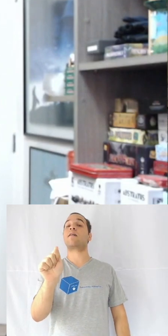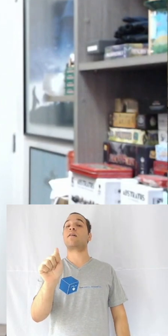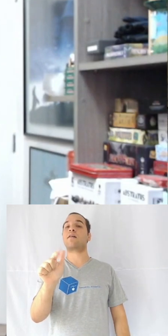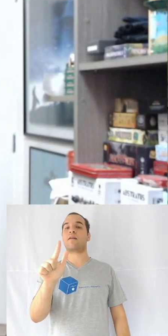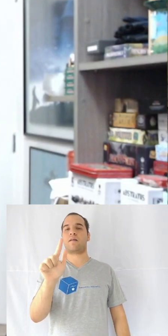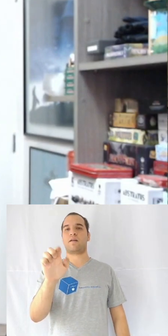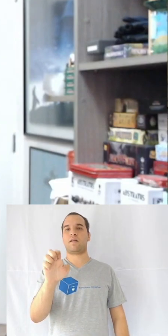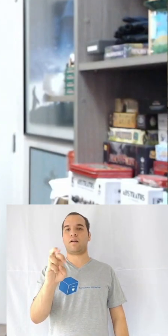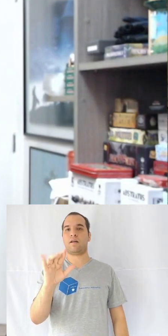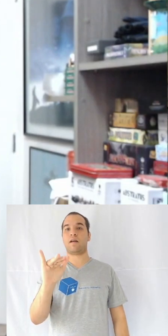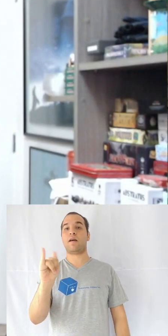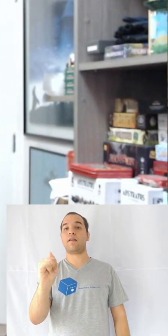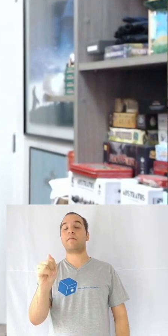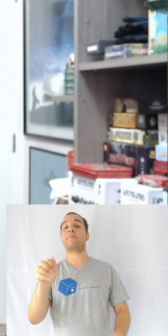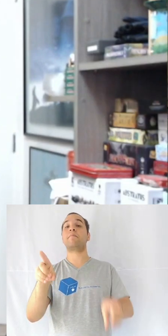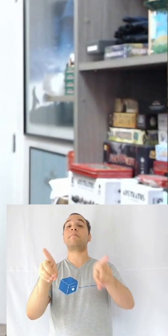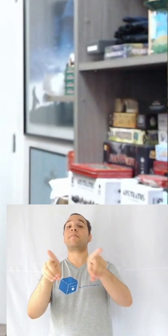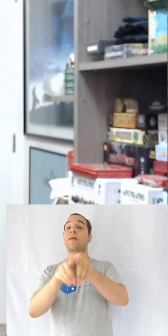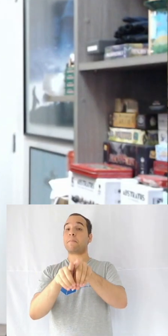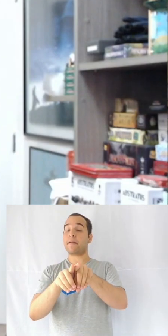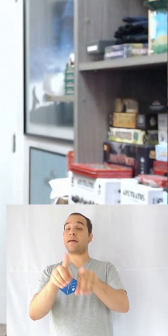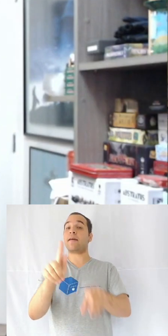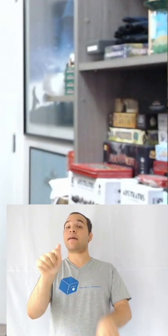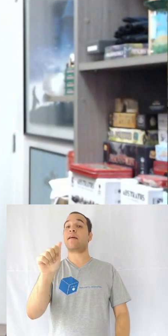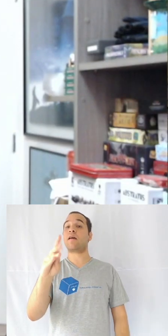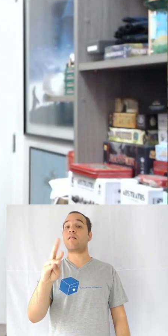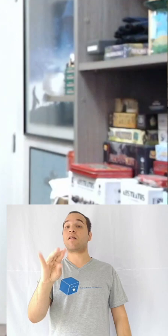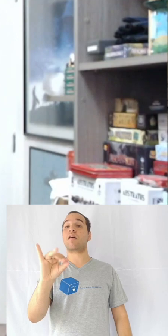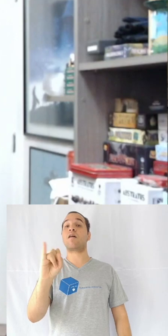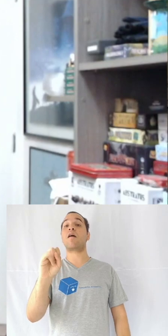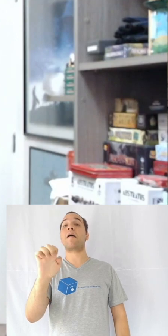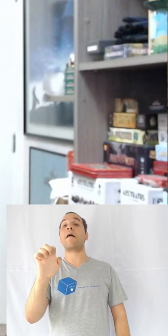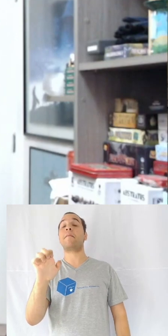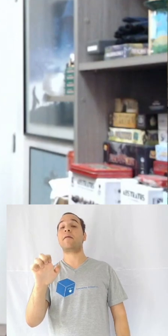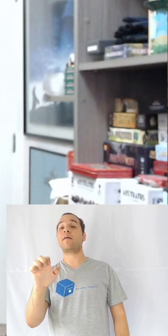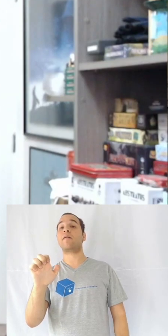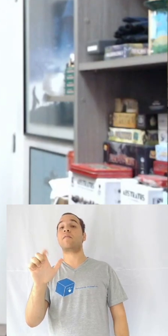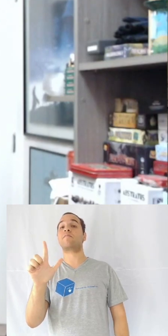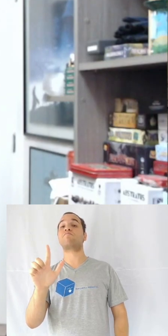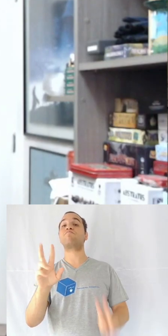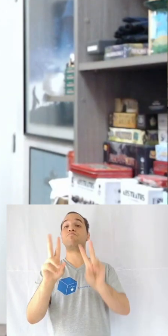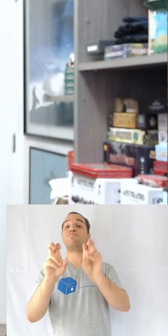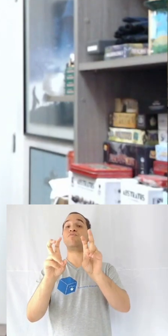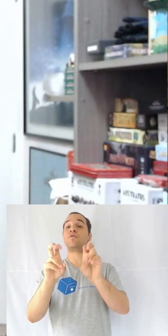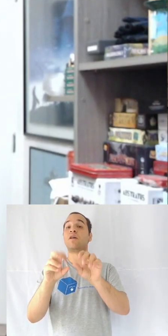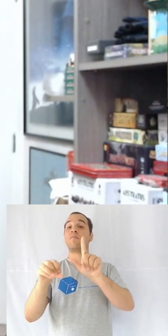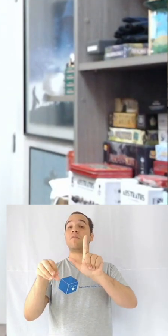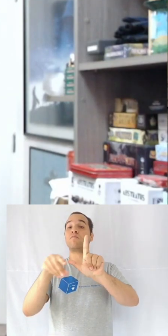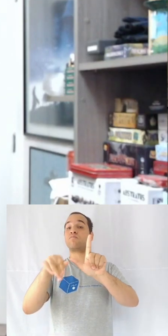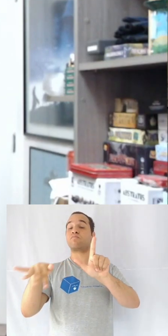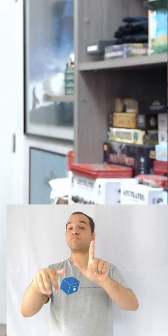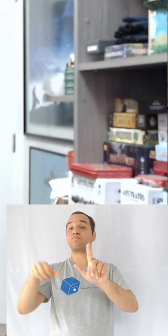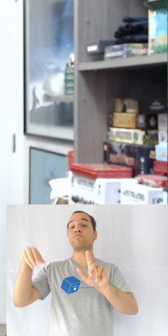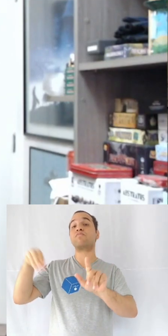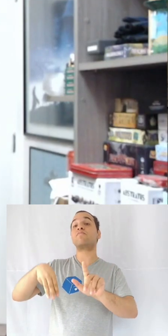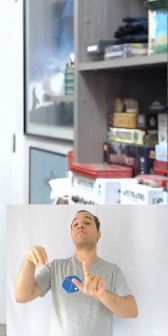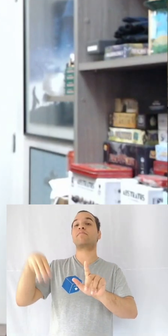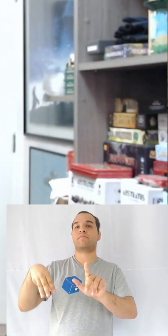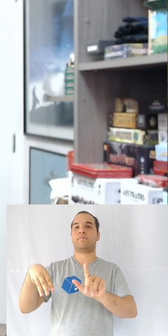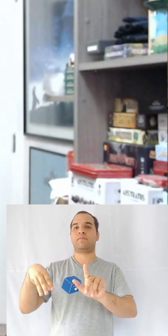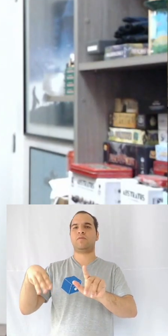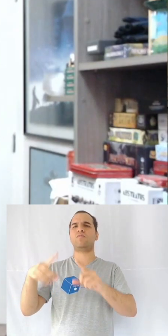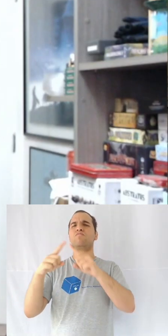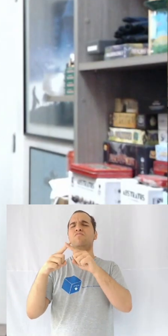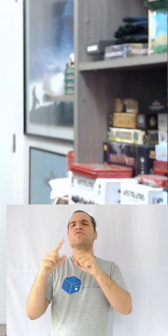jogo rápido, tático, bastante interessante, no qual você vai ter que descobrir a chave do tesouro e o tesouro. O problema é que os